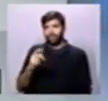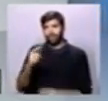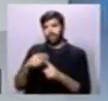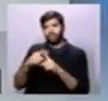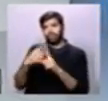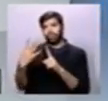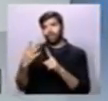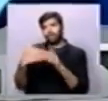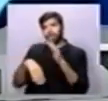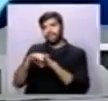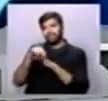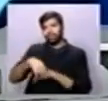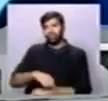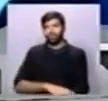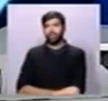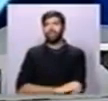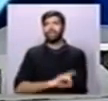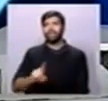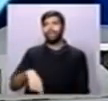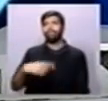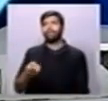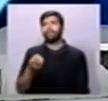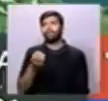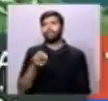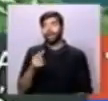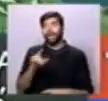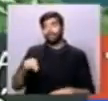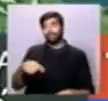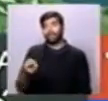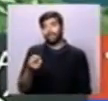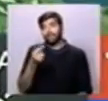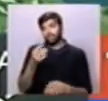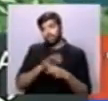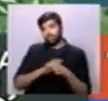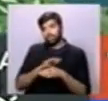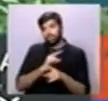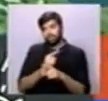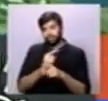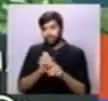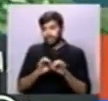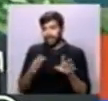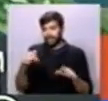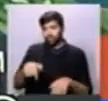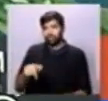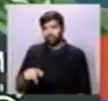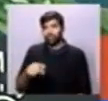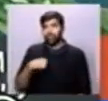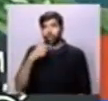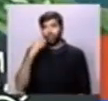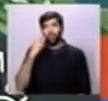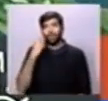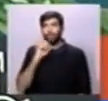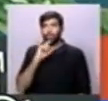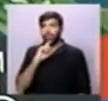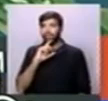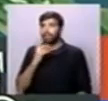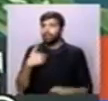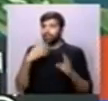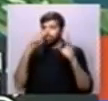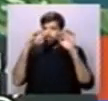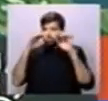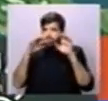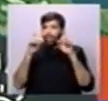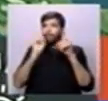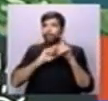temperatura máxima hoje. E para amanhã, Paula? Amanhã a situação ainda se mantém, como hoje. Na quarta-feira podemos ter alguma precipitação